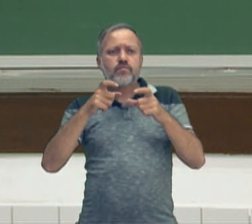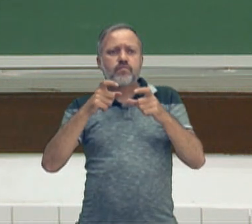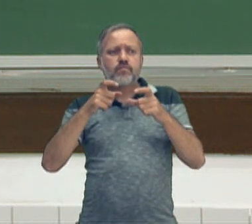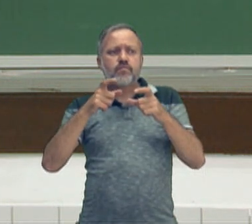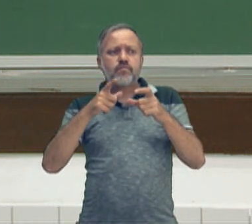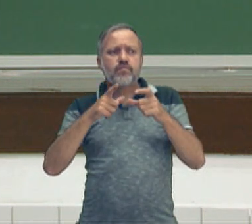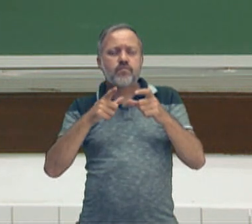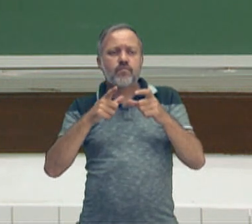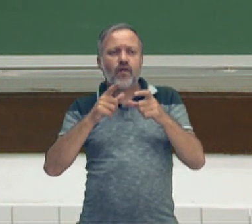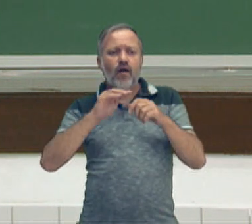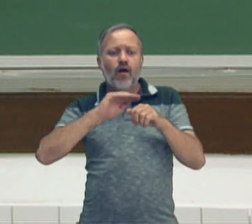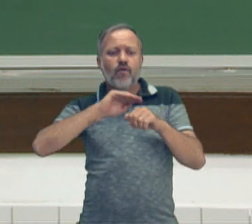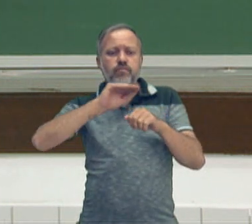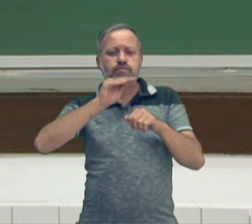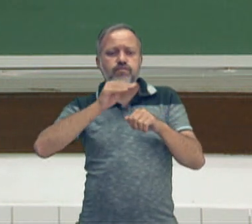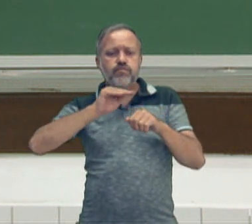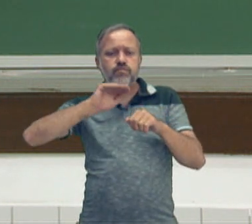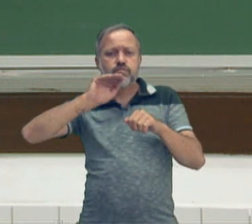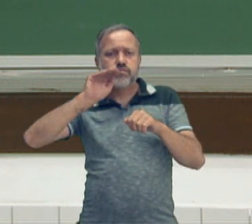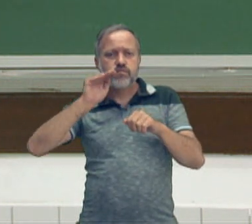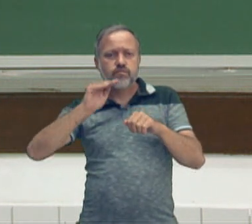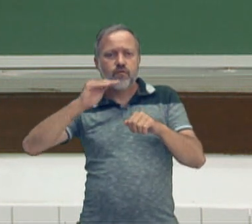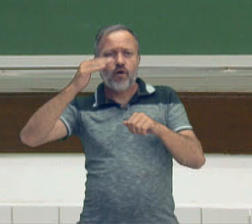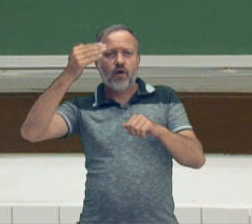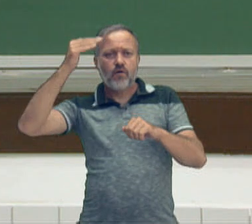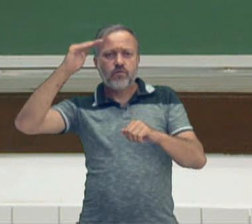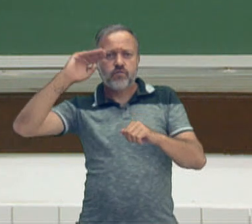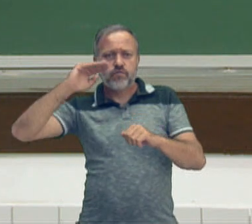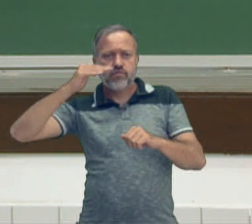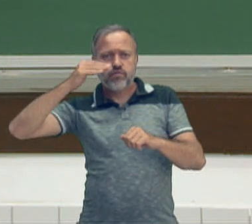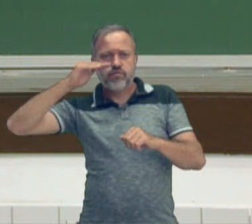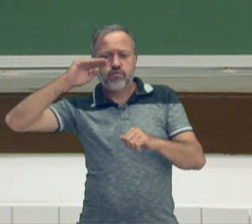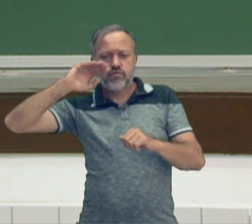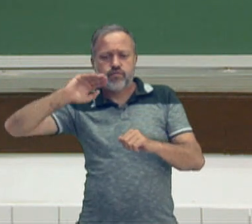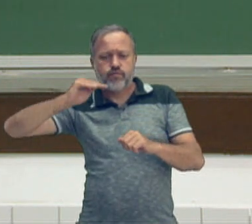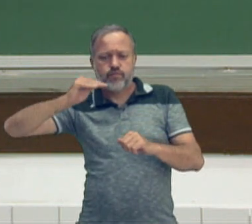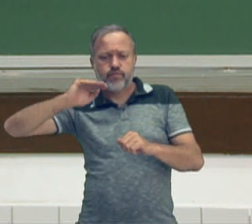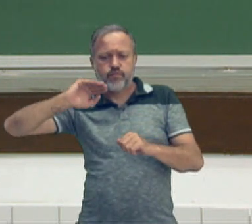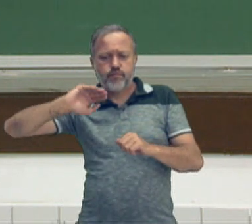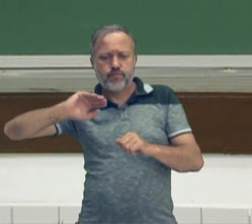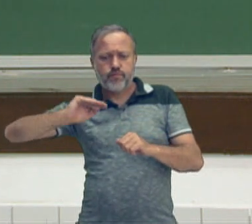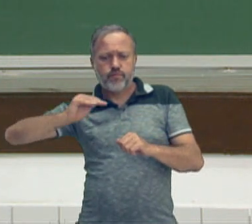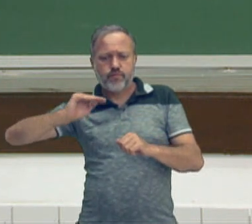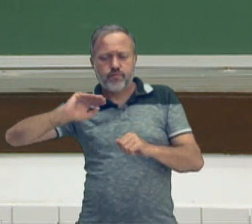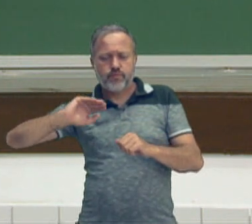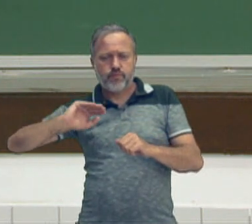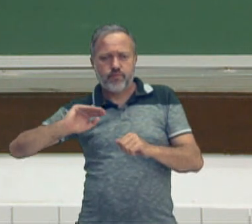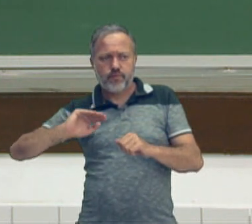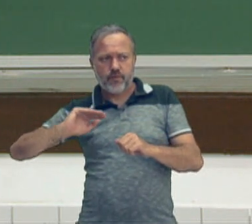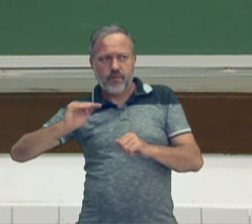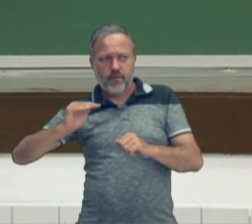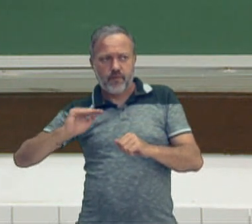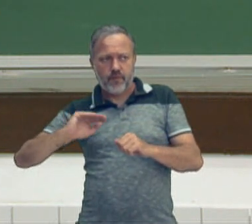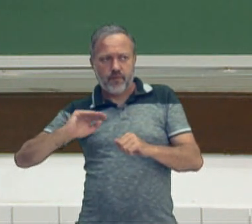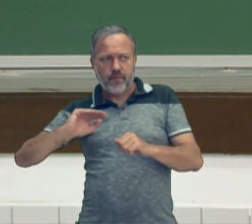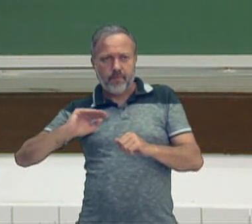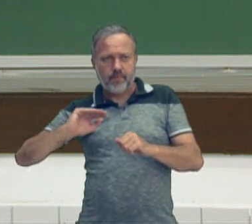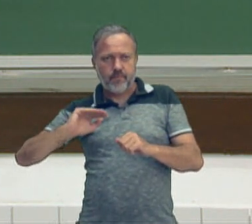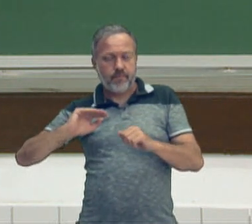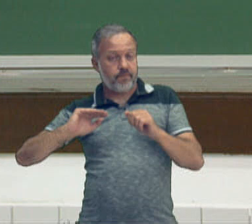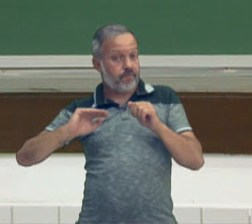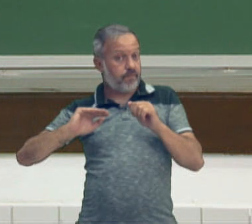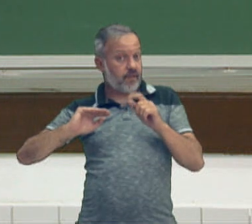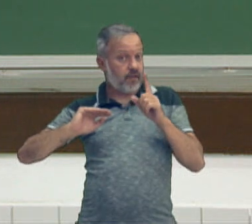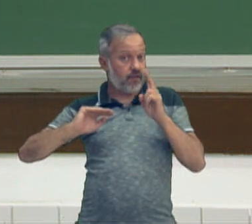ele é uma formação geológica diferenciada da parte das cordilheiras lá. As cordilheiras, no caso ali,